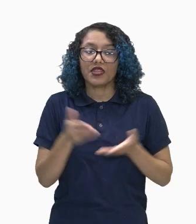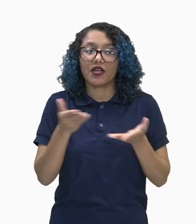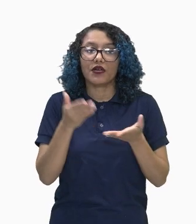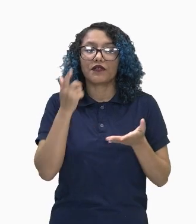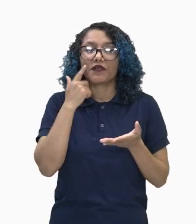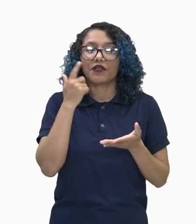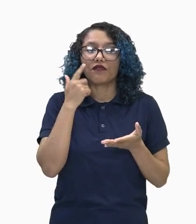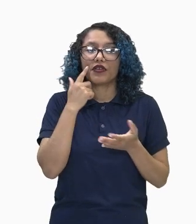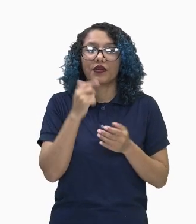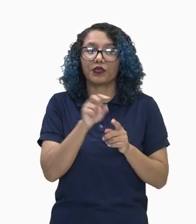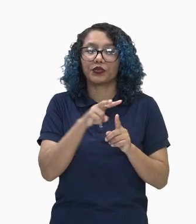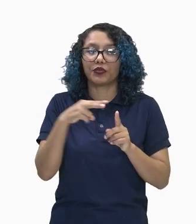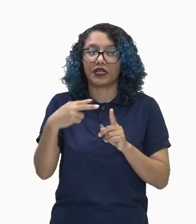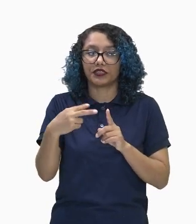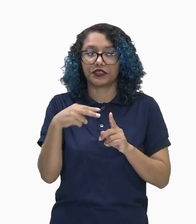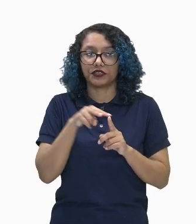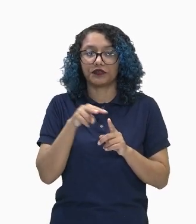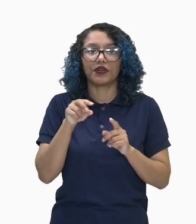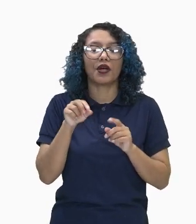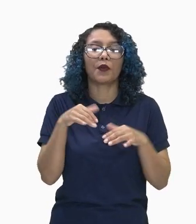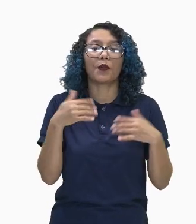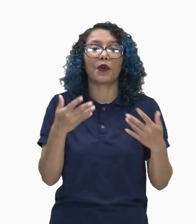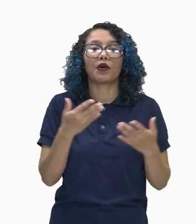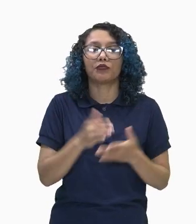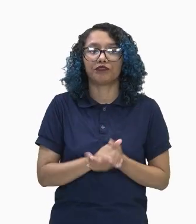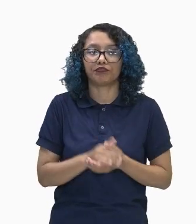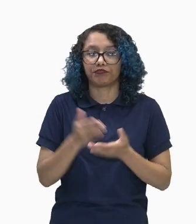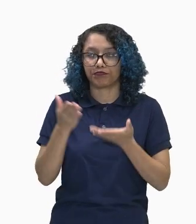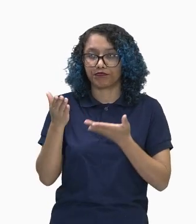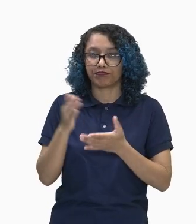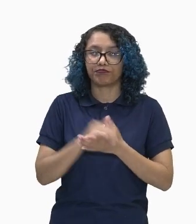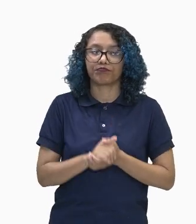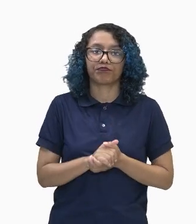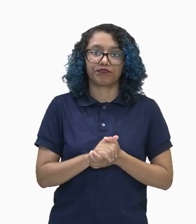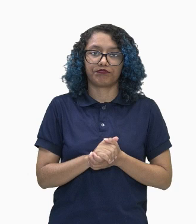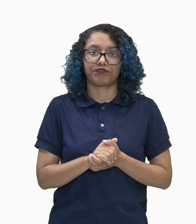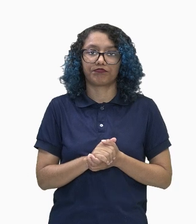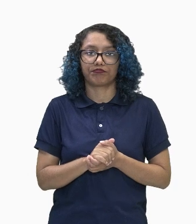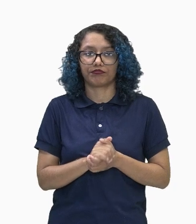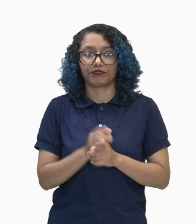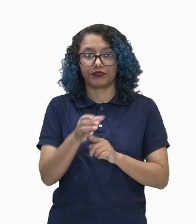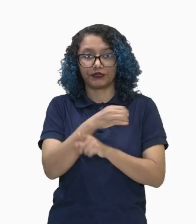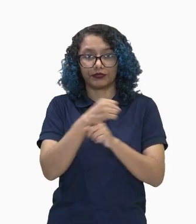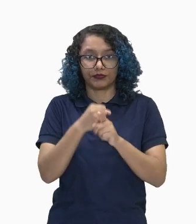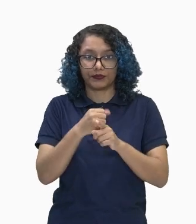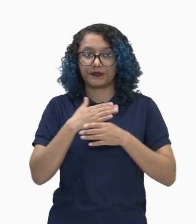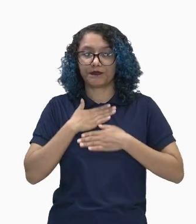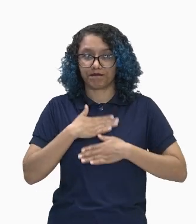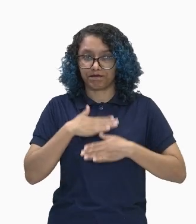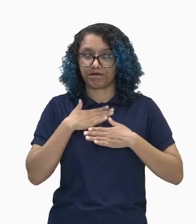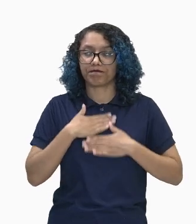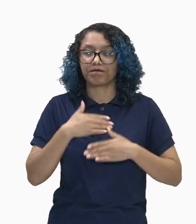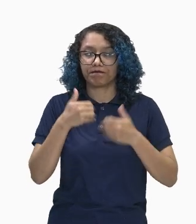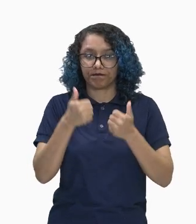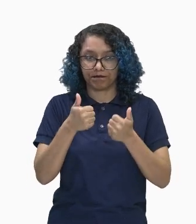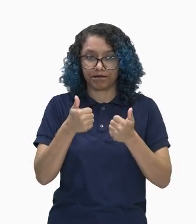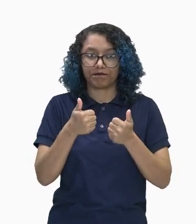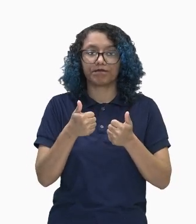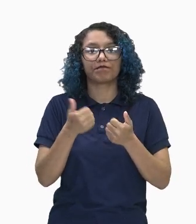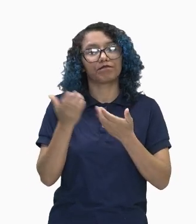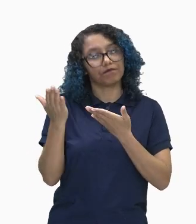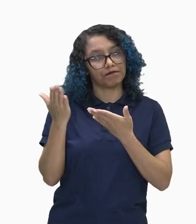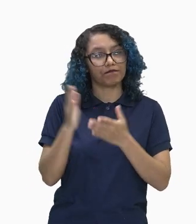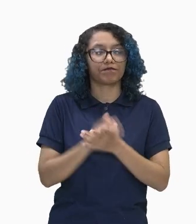a concepção da chamada do estado de bem-estar social, dentro dessas concepções modernas. Temos aí o estado de bem-estar